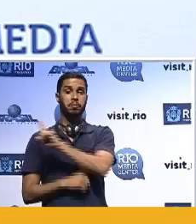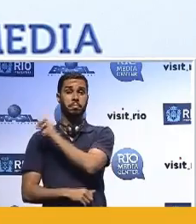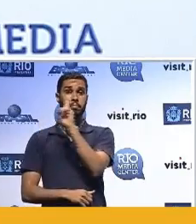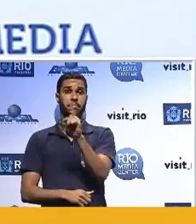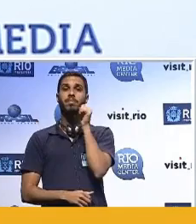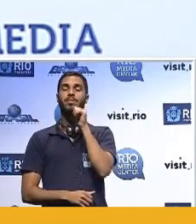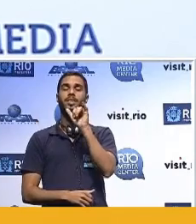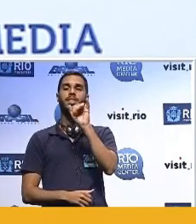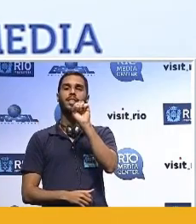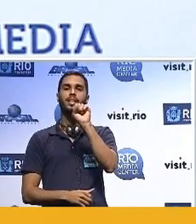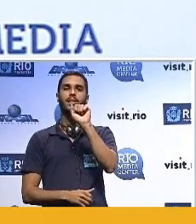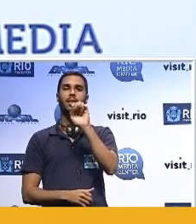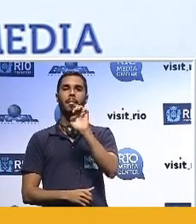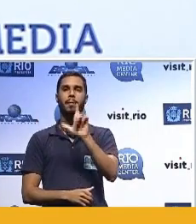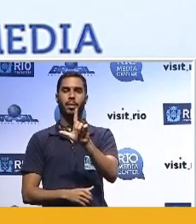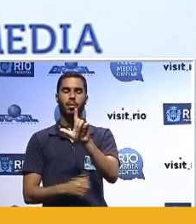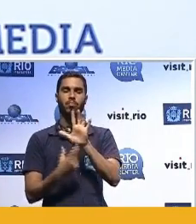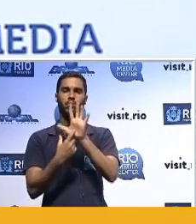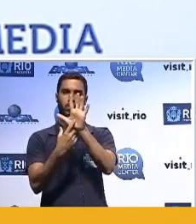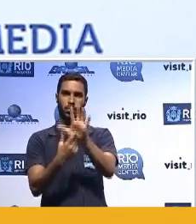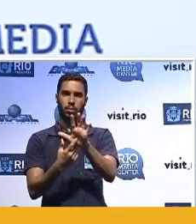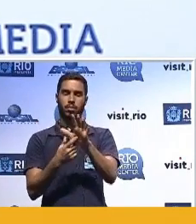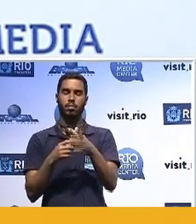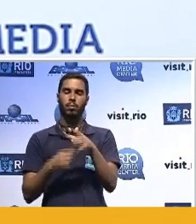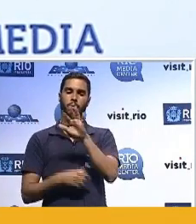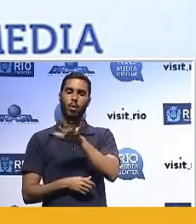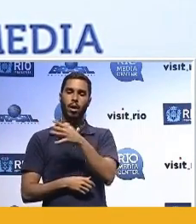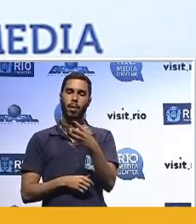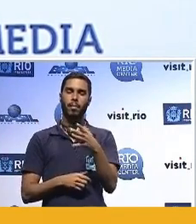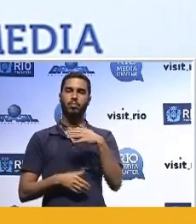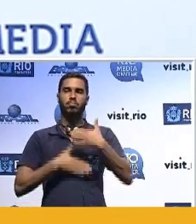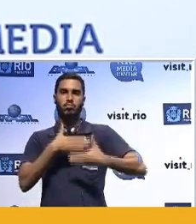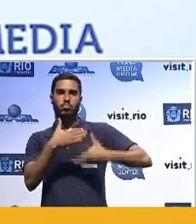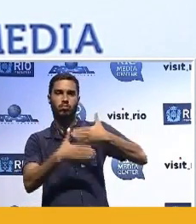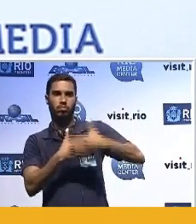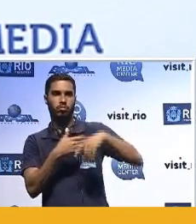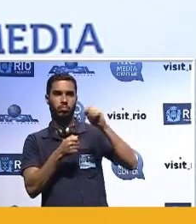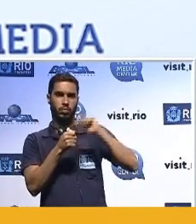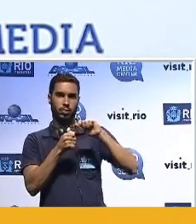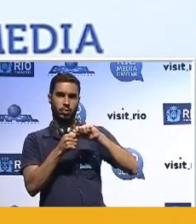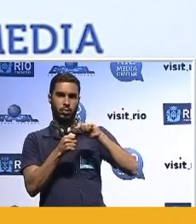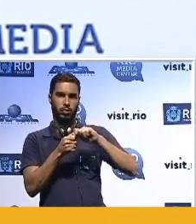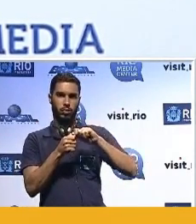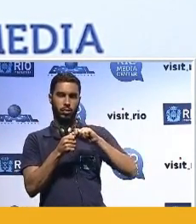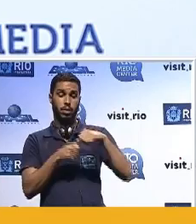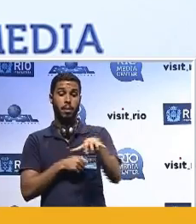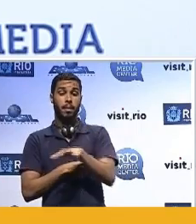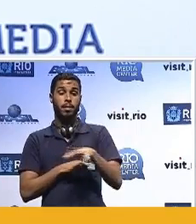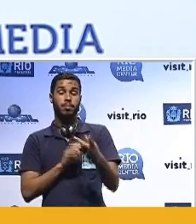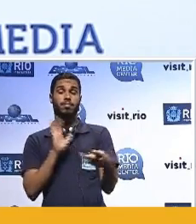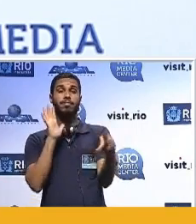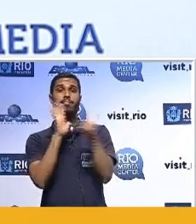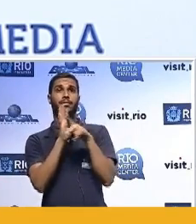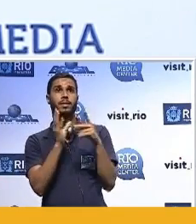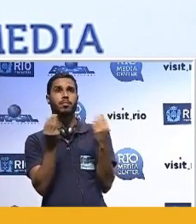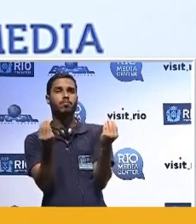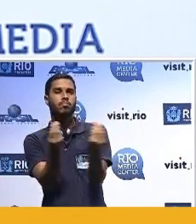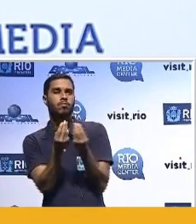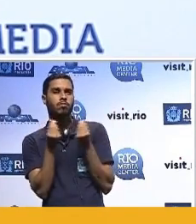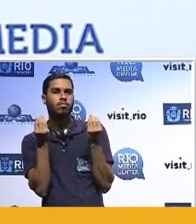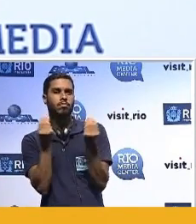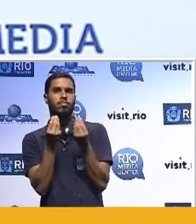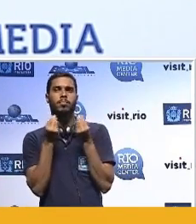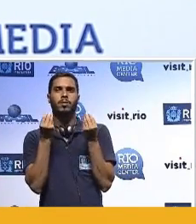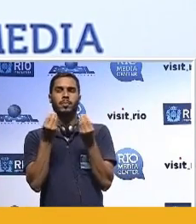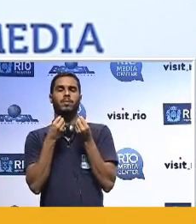programa que a gente vem fazendo. No campo da sensibilização, lançamos na última semana um guia com